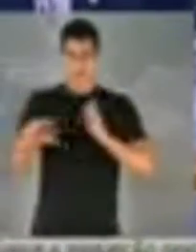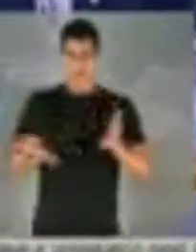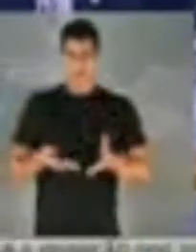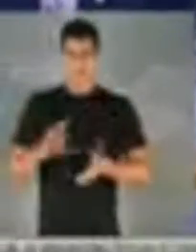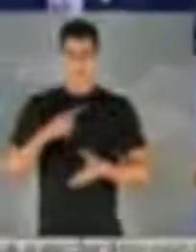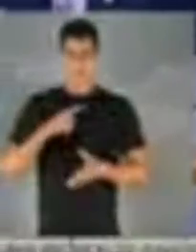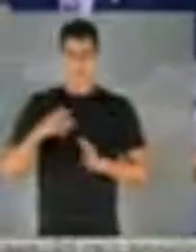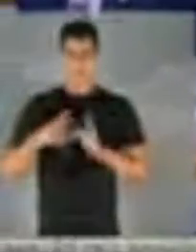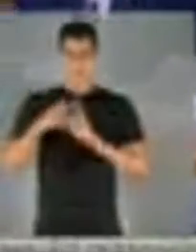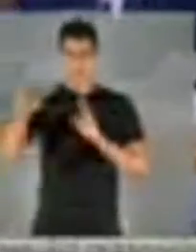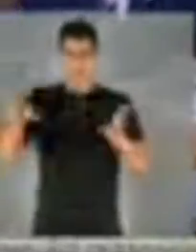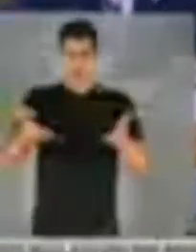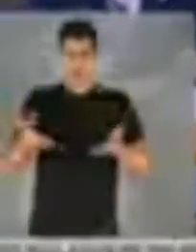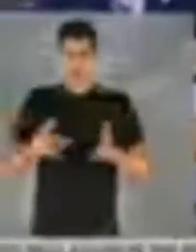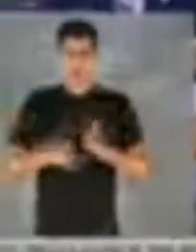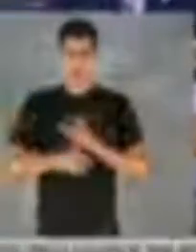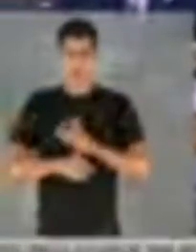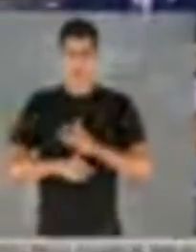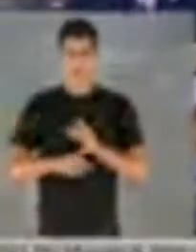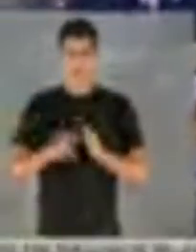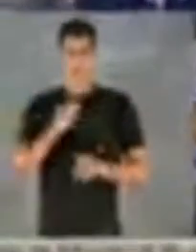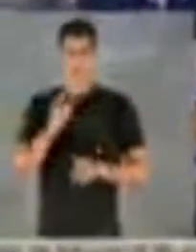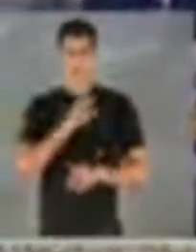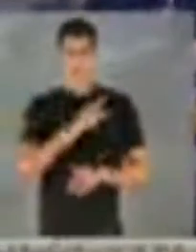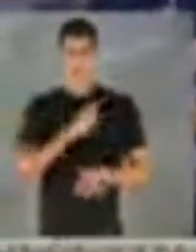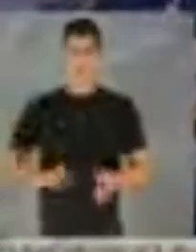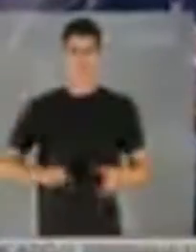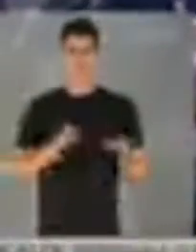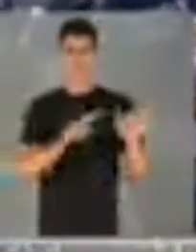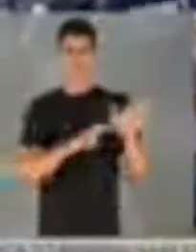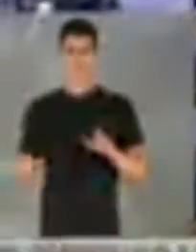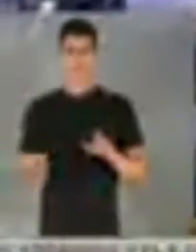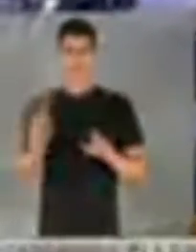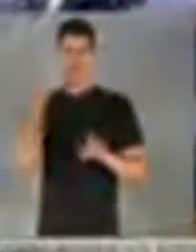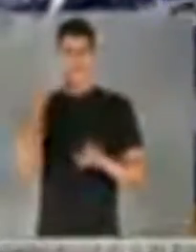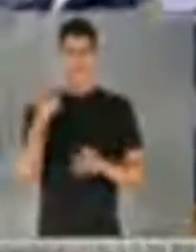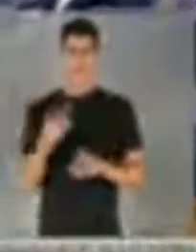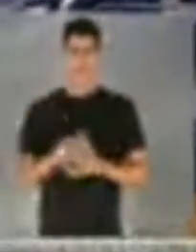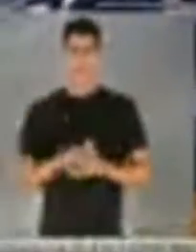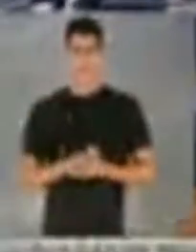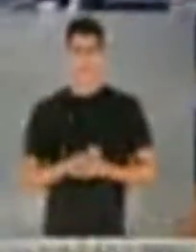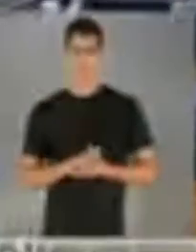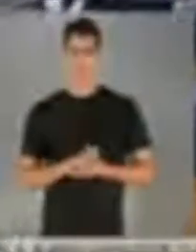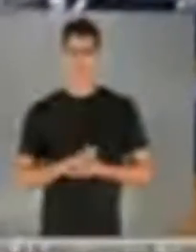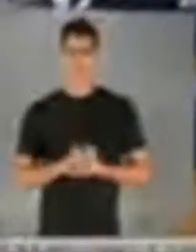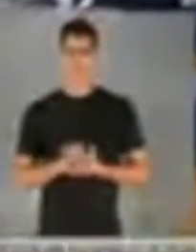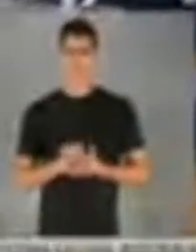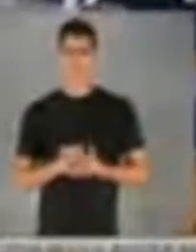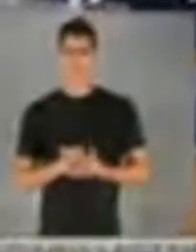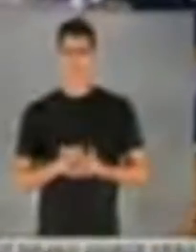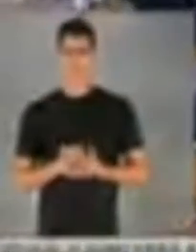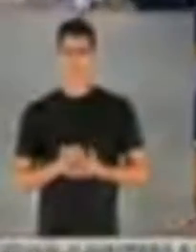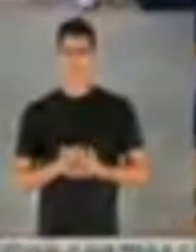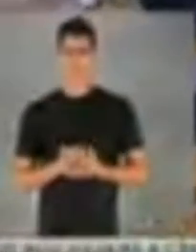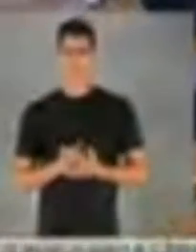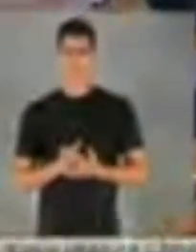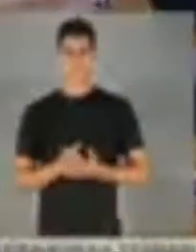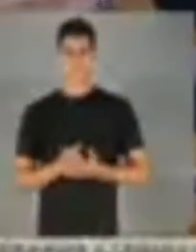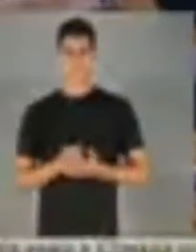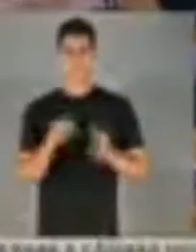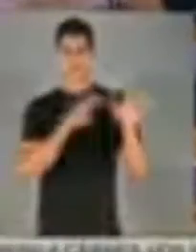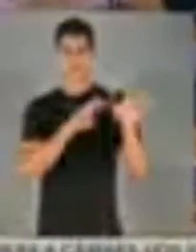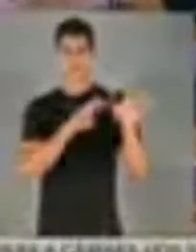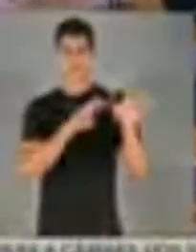Vossa Excelência entrou com o requerimento hoje? Não, presidente, já entrei na semana passada. Semana passada, não. Nós recebemos hoje. Pastor Silas Malafaia, semana